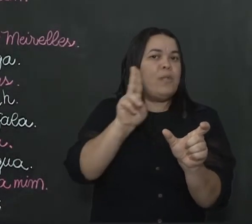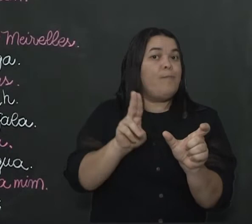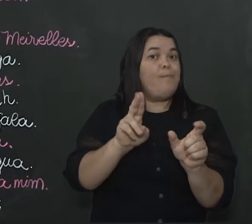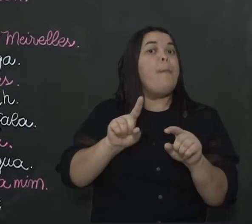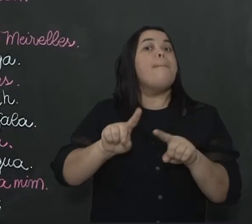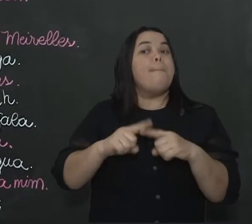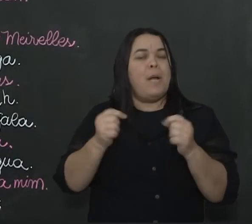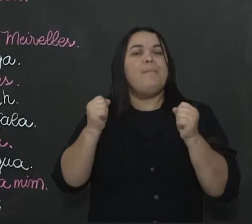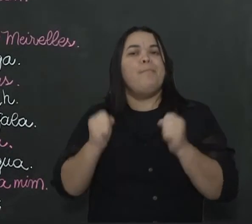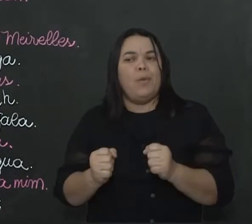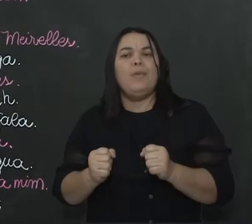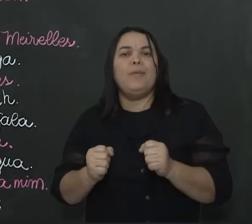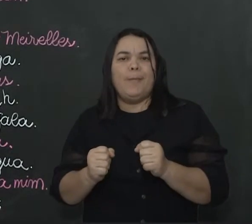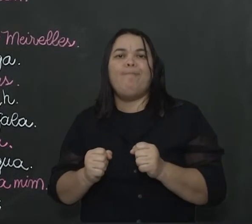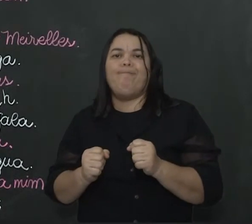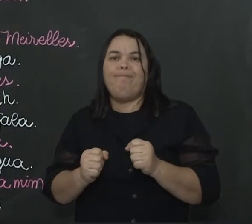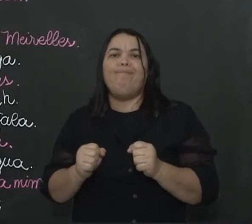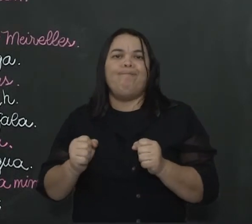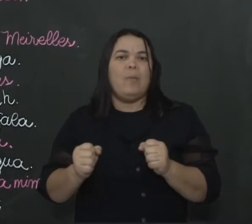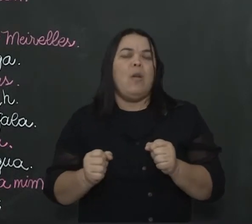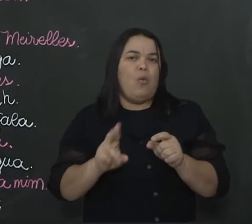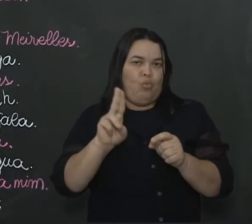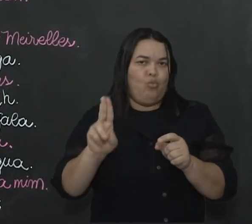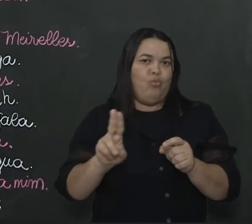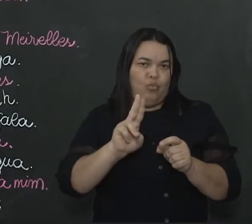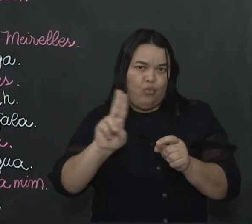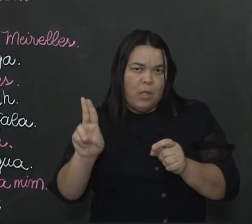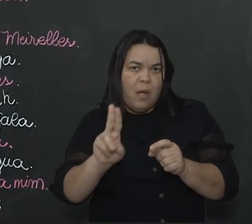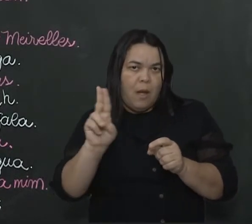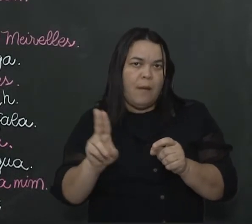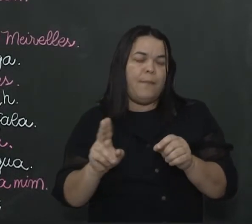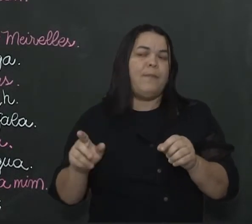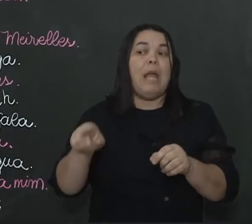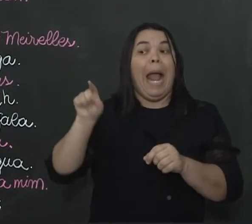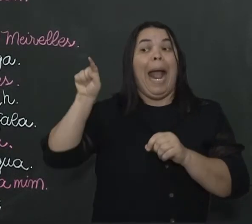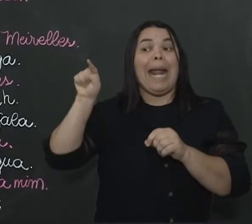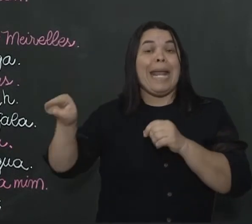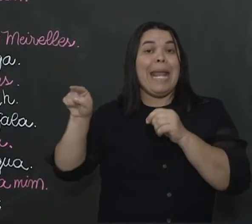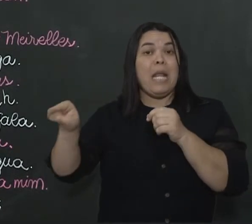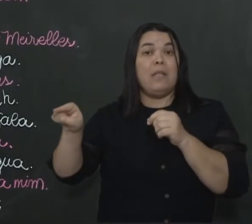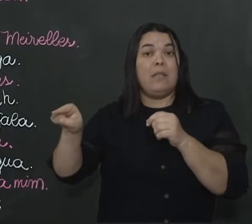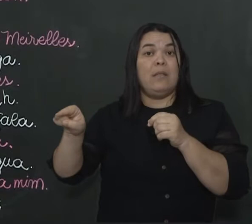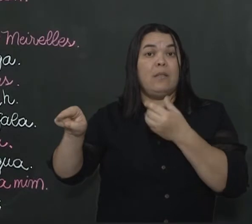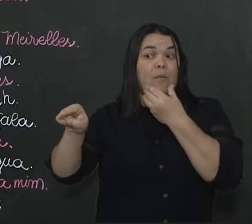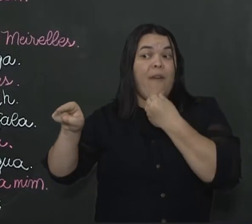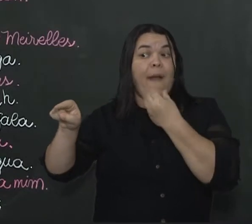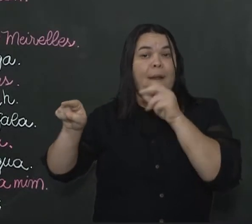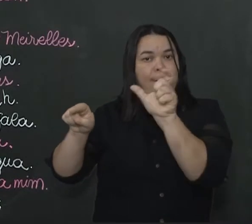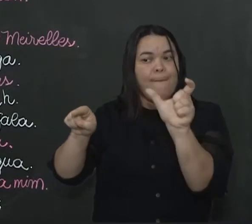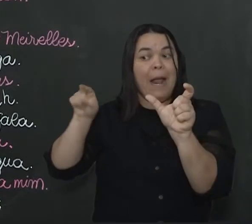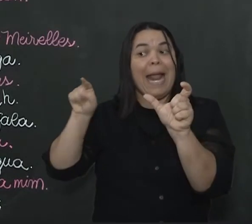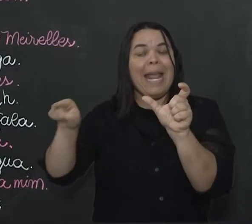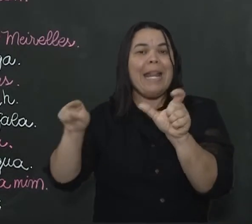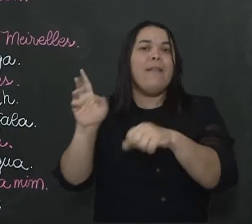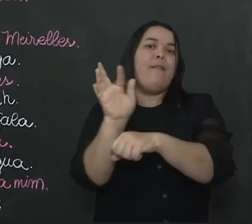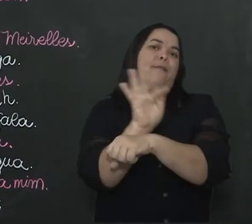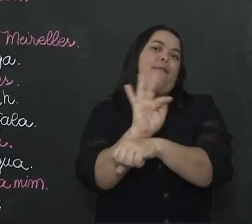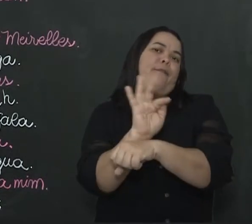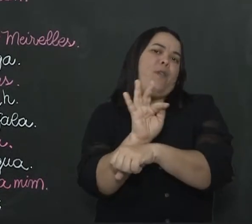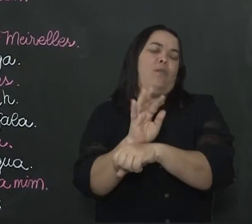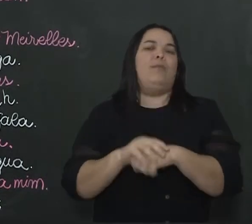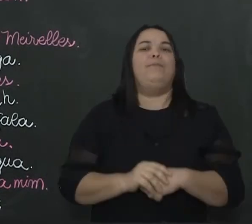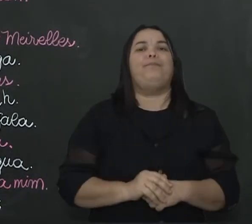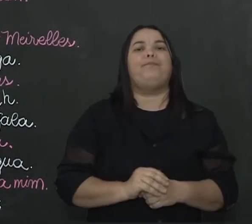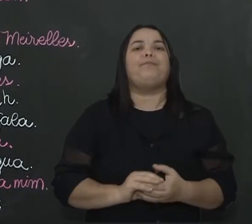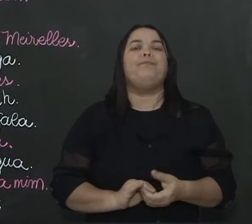com esse pronome de caráter masculino. Aquele filme. Fique atento a isso. Trata-se de uma vilã